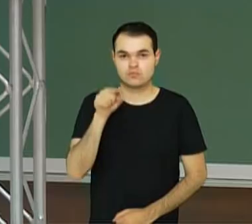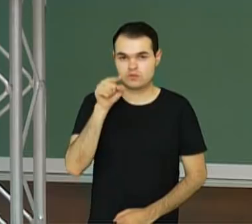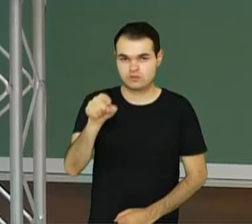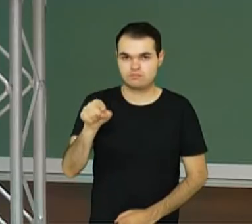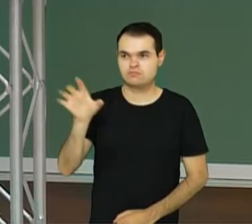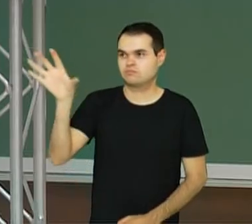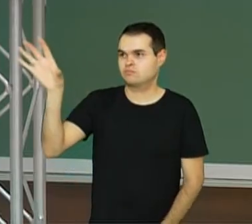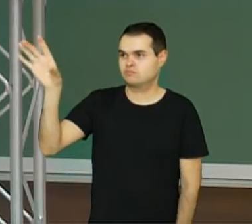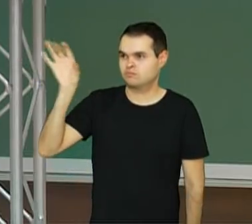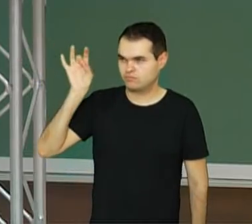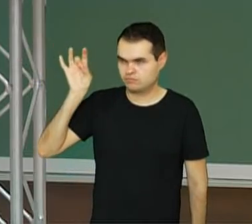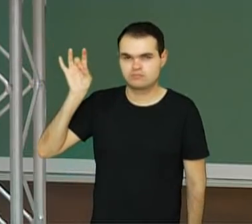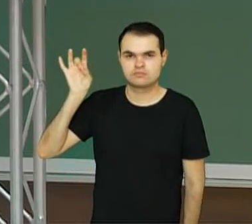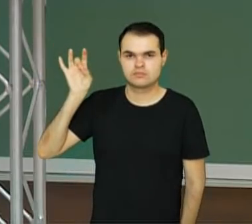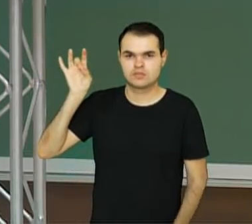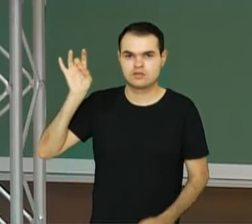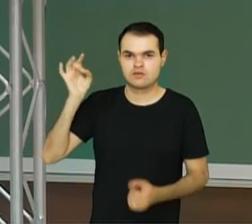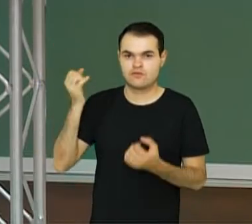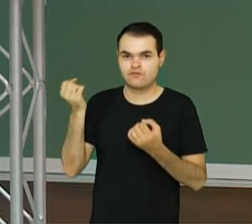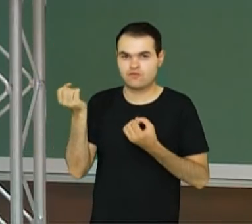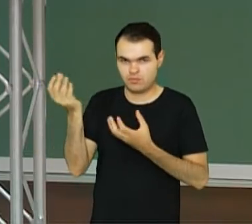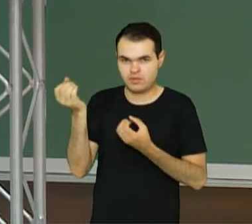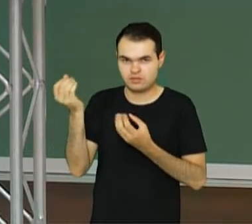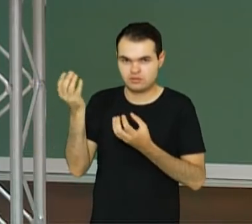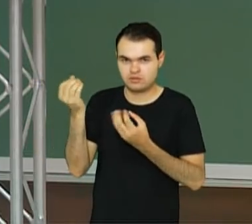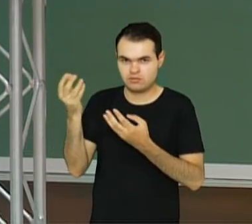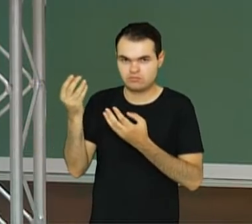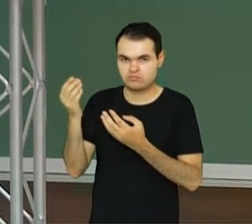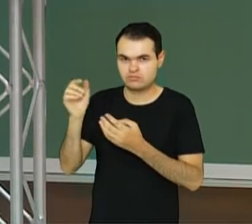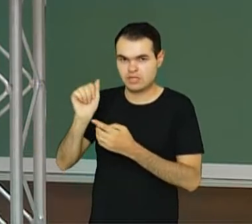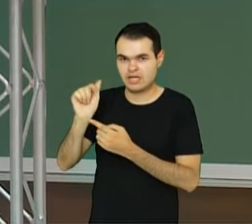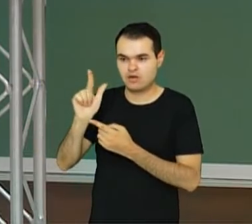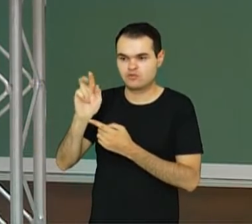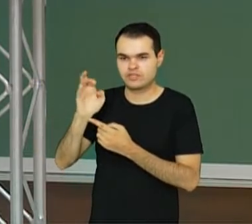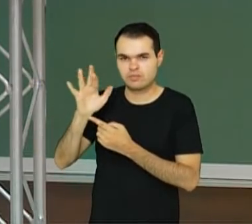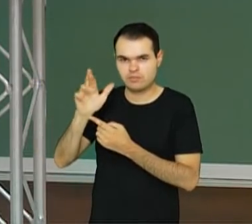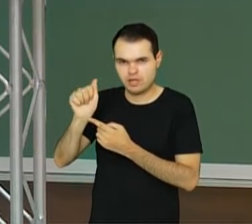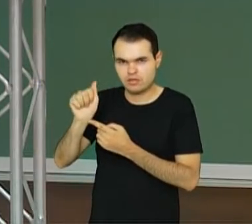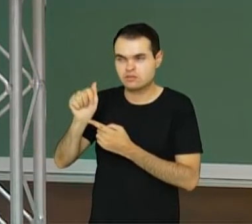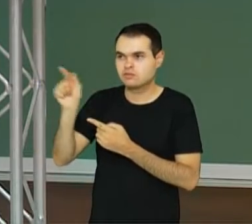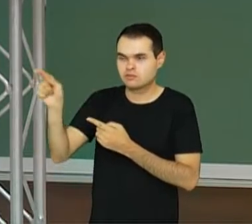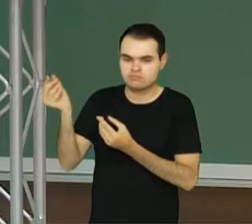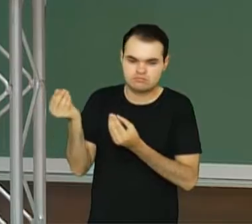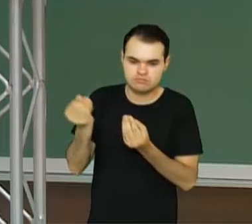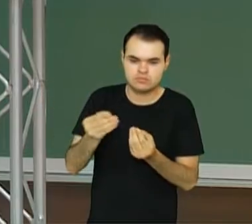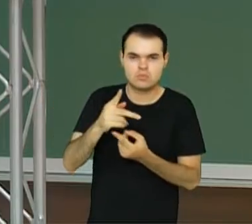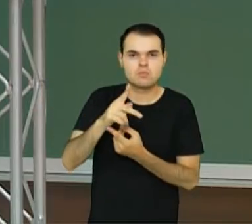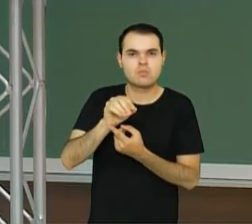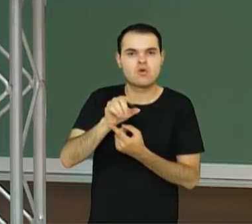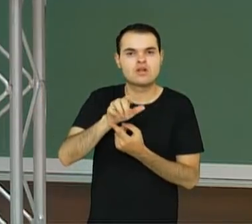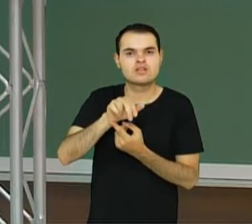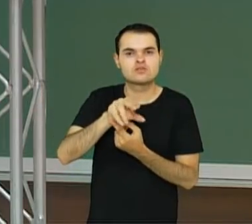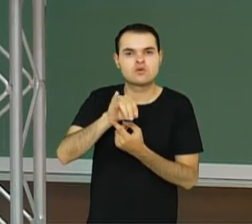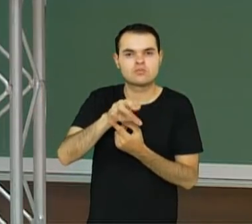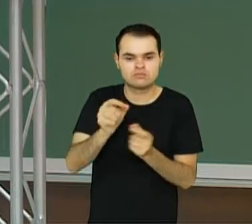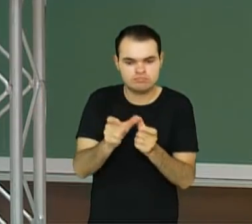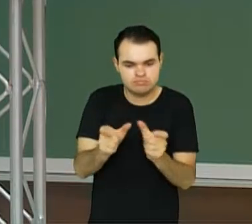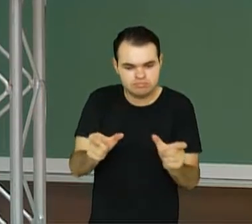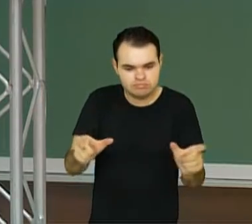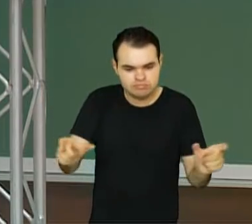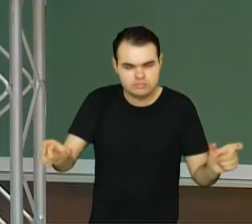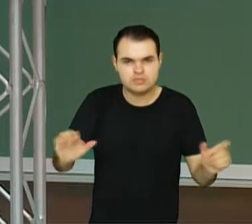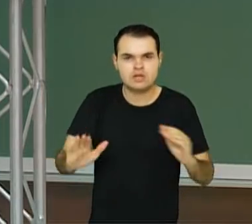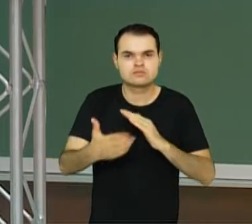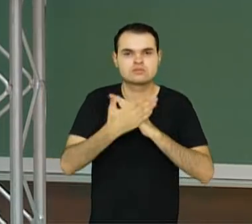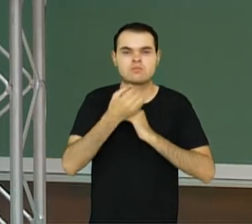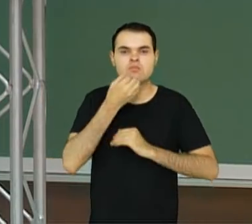uma informação geométrica num polinômio é uma ideia muito importante. E você vai usar em diversos campos aí na continuidade dos seus estudos. A